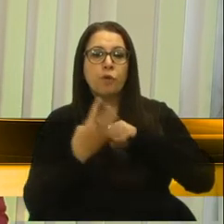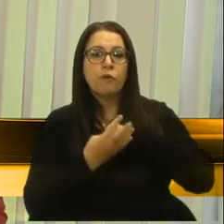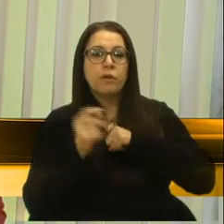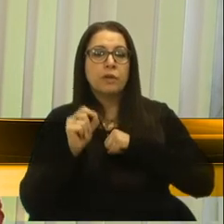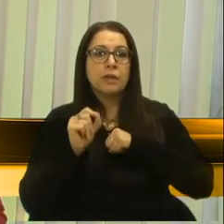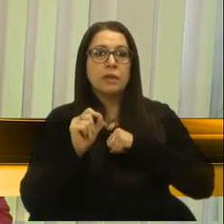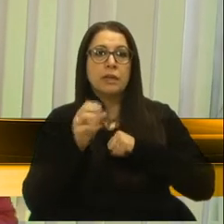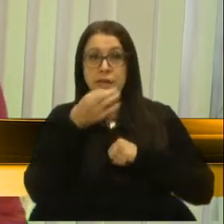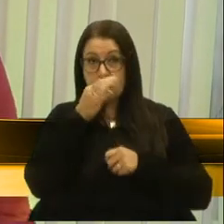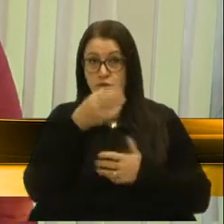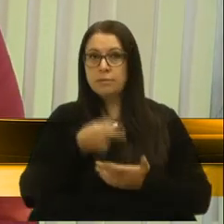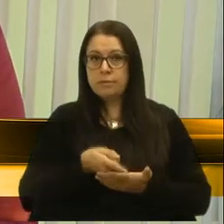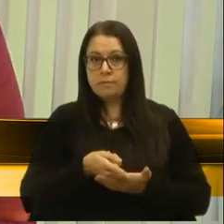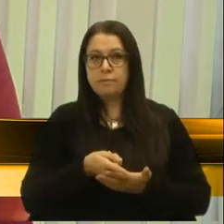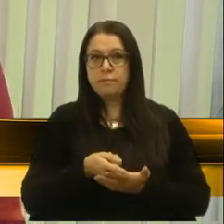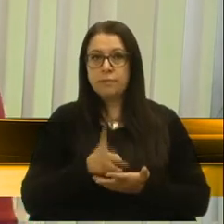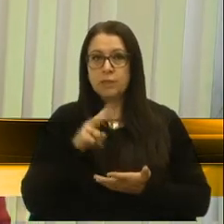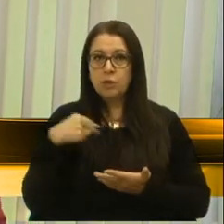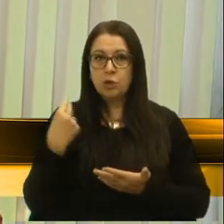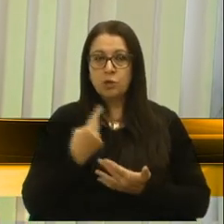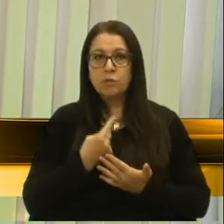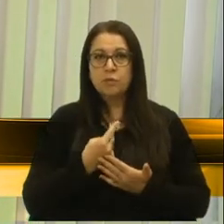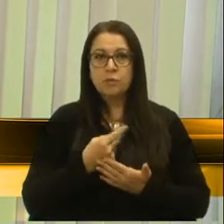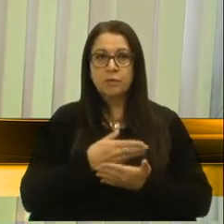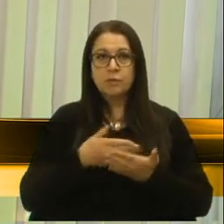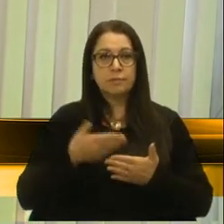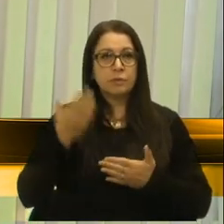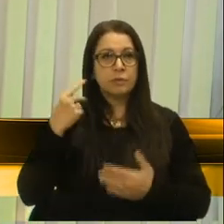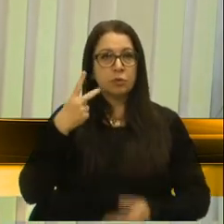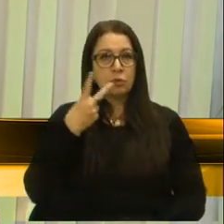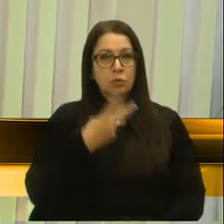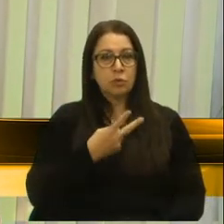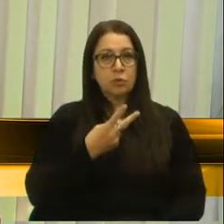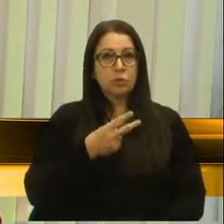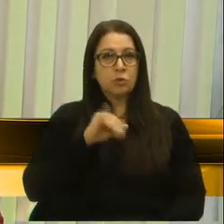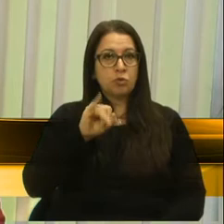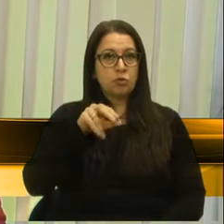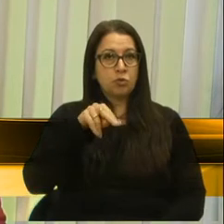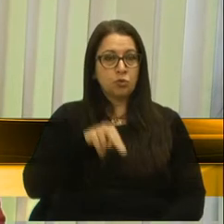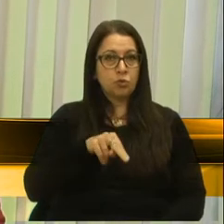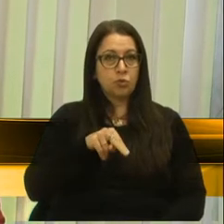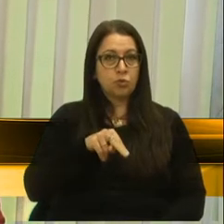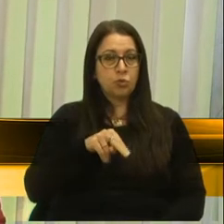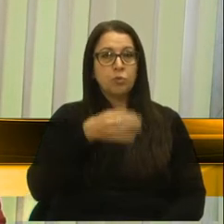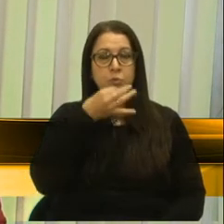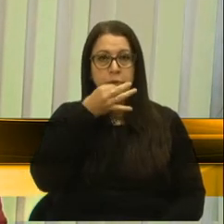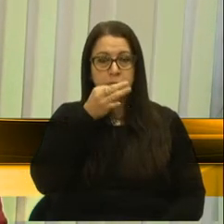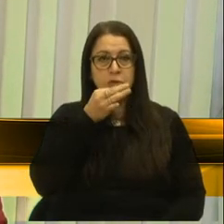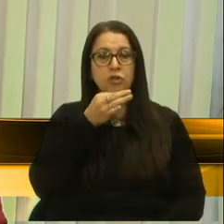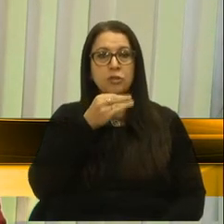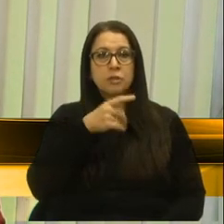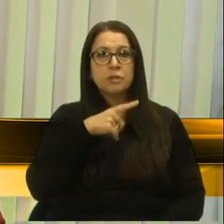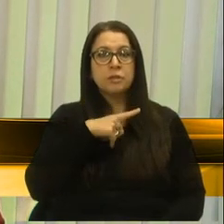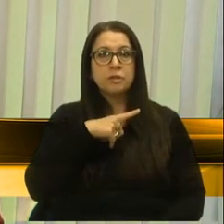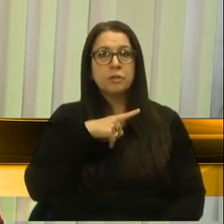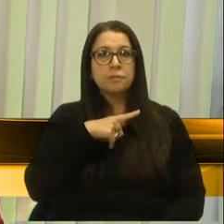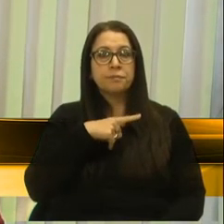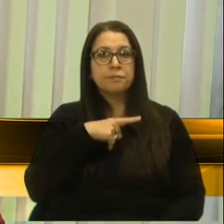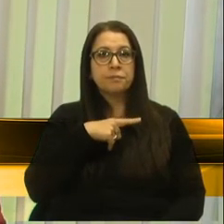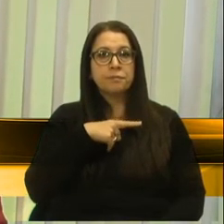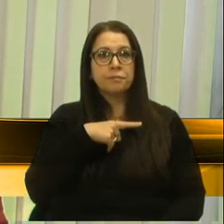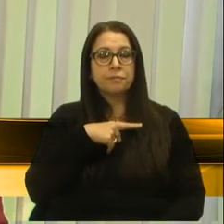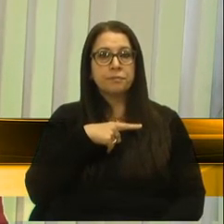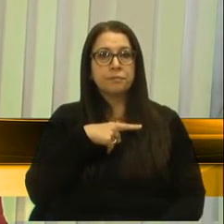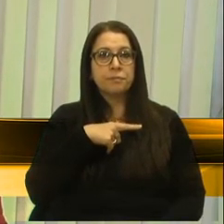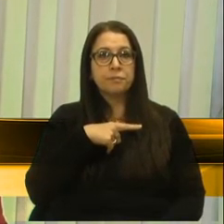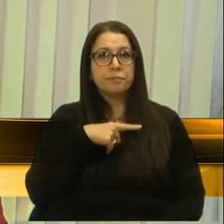né? Nós, desde o dia 2 agora de junho, Caxias do Sul entrou